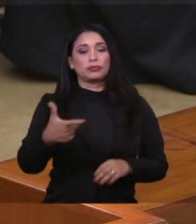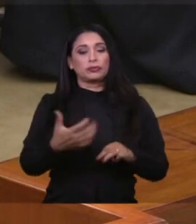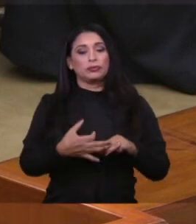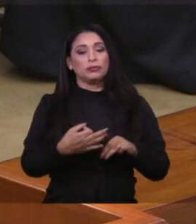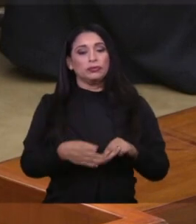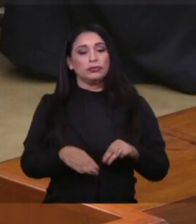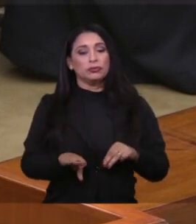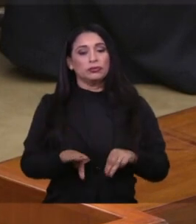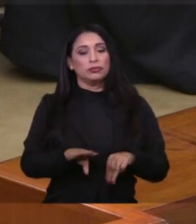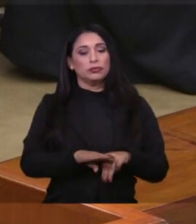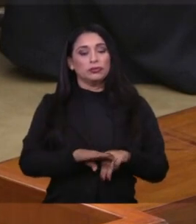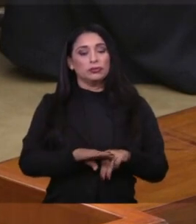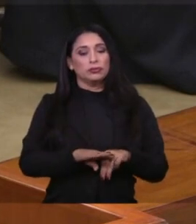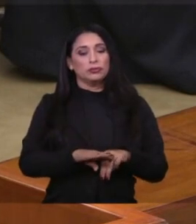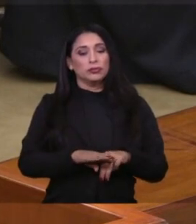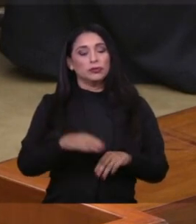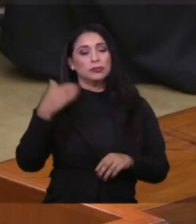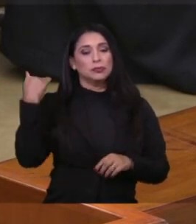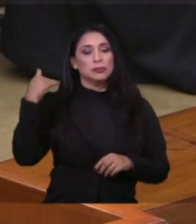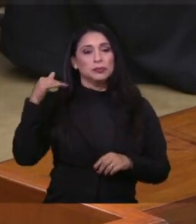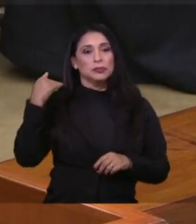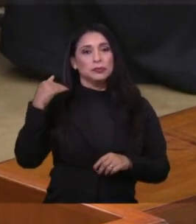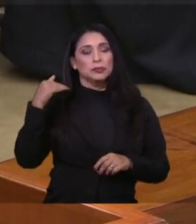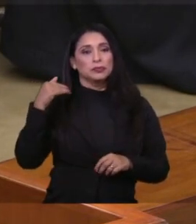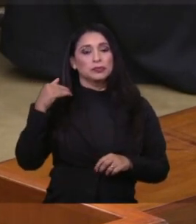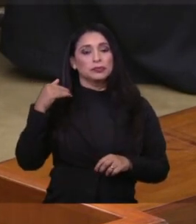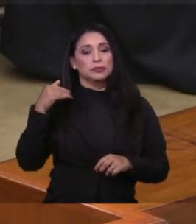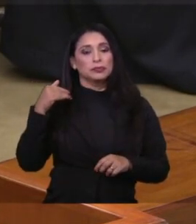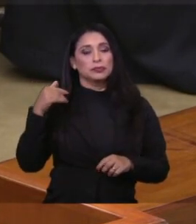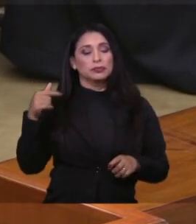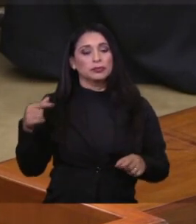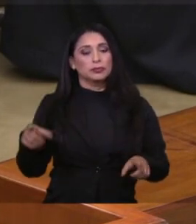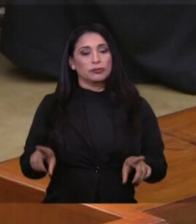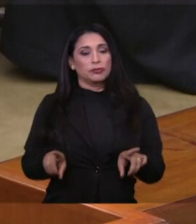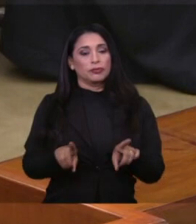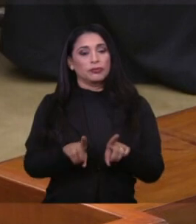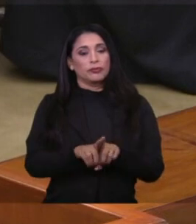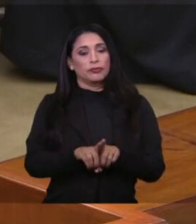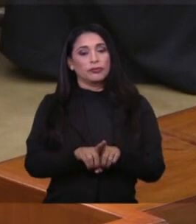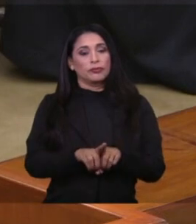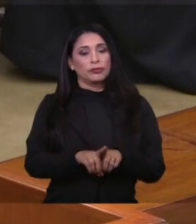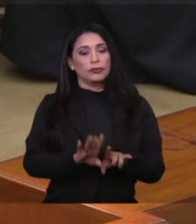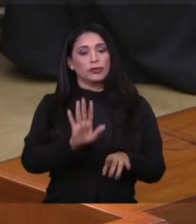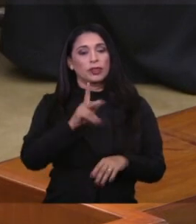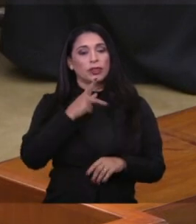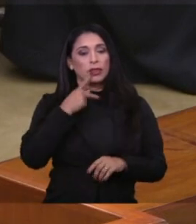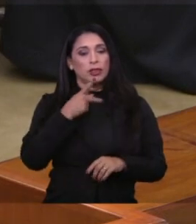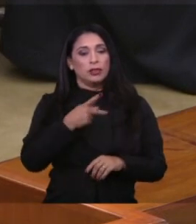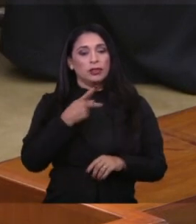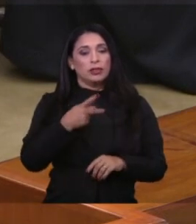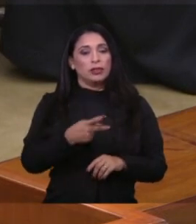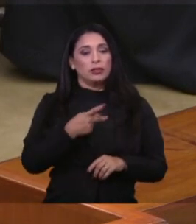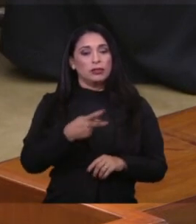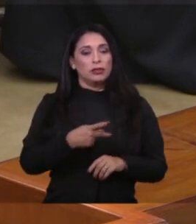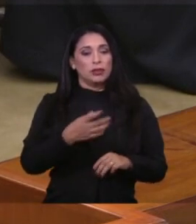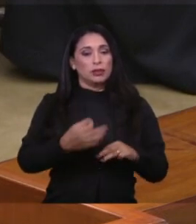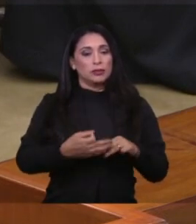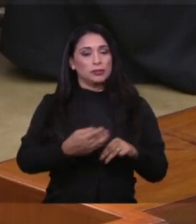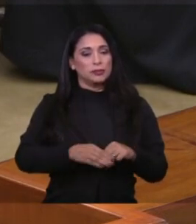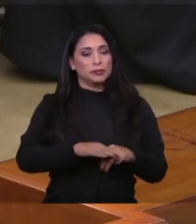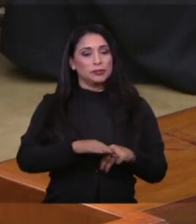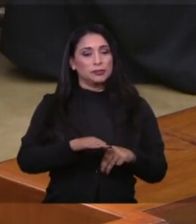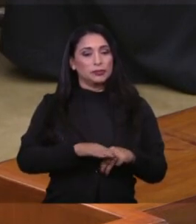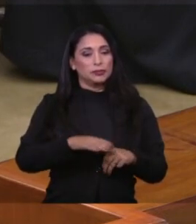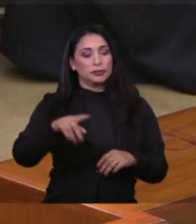corte, excelentíssima ministra Carmen Lúcia. E na mesma linha do que já foi proferido nessa corte pelo excelentíssimo ministro Edson